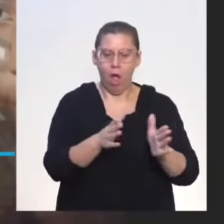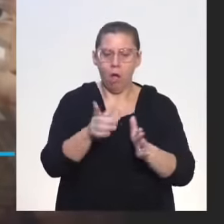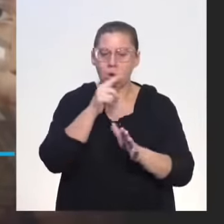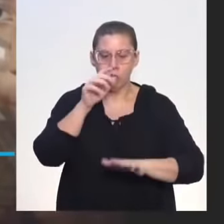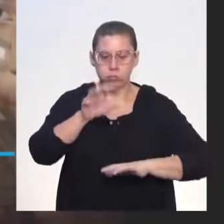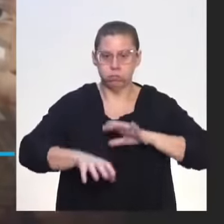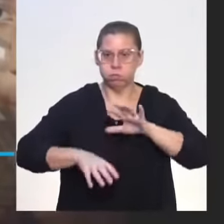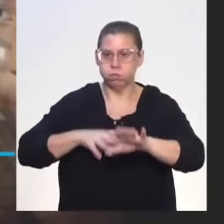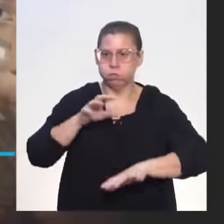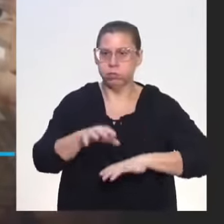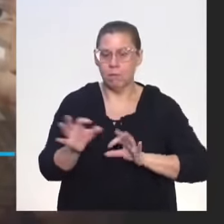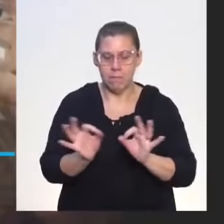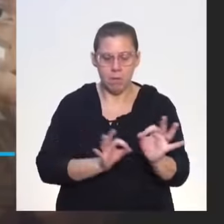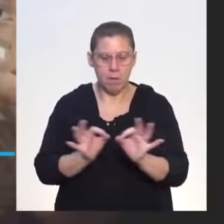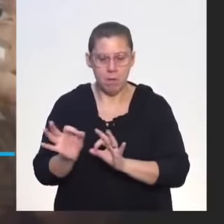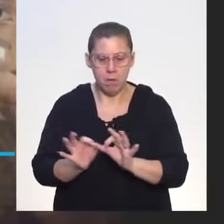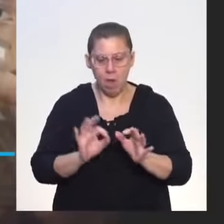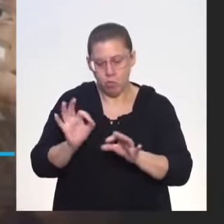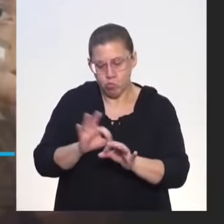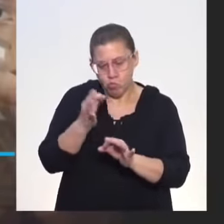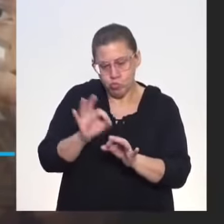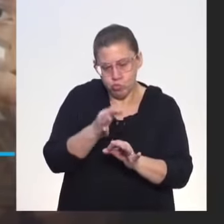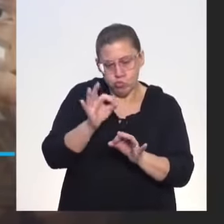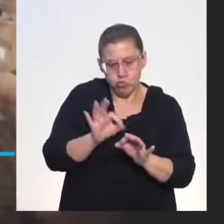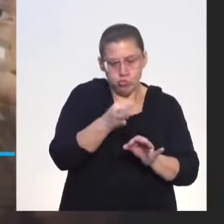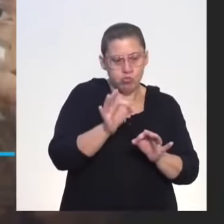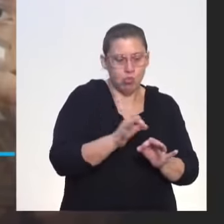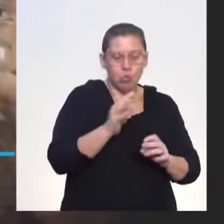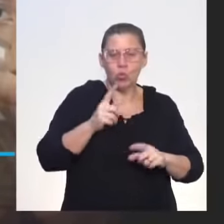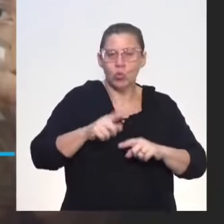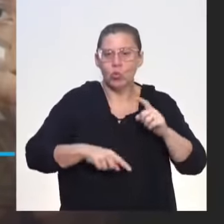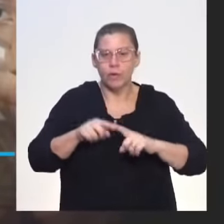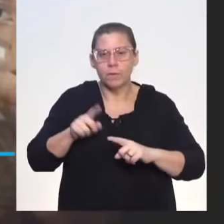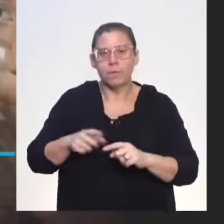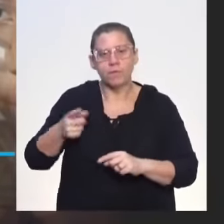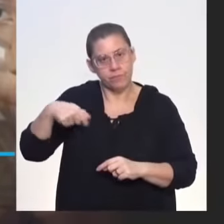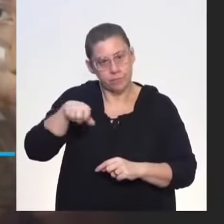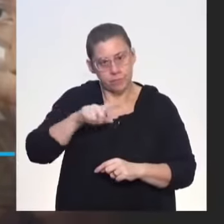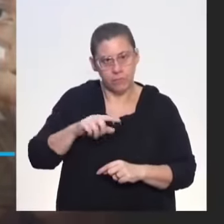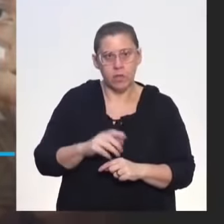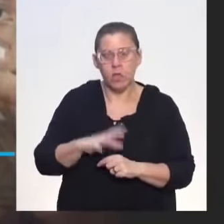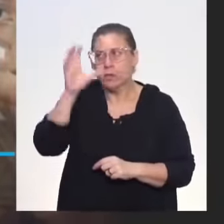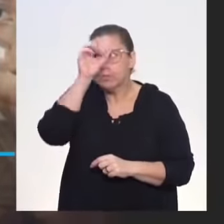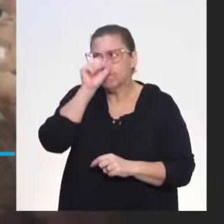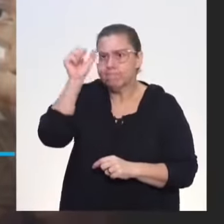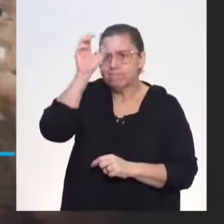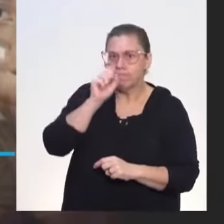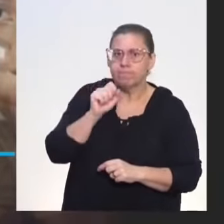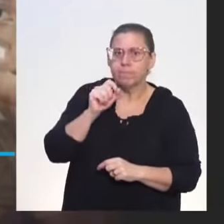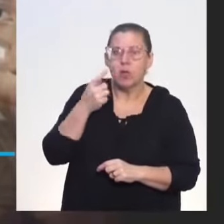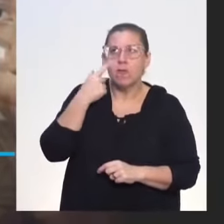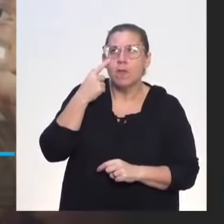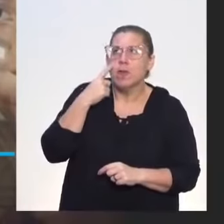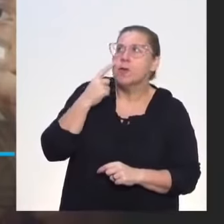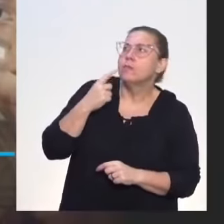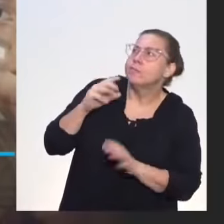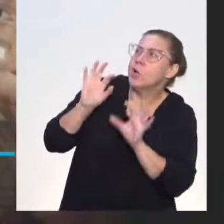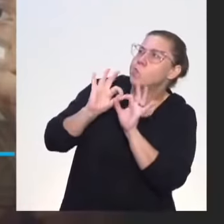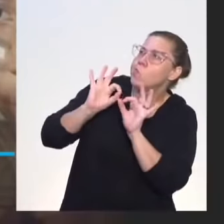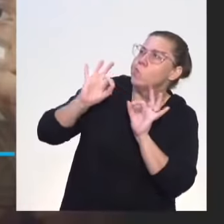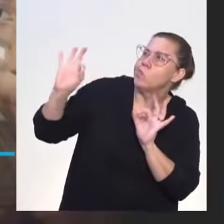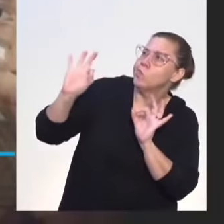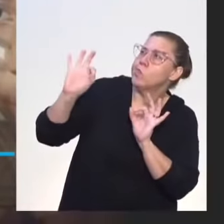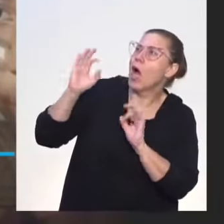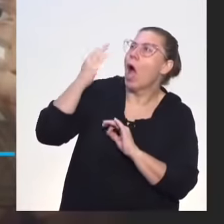nossos artesanatos, né, nossa cultura material. A gente vai aprender a medir a distância